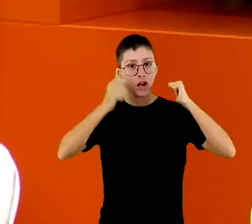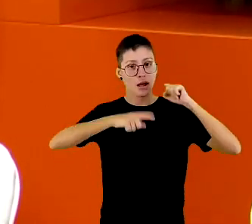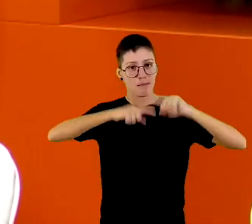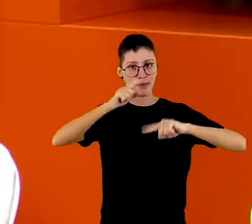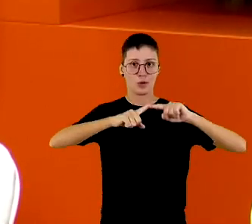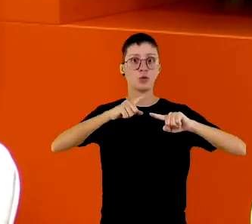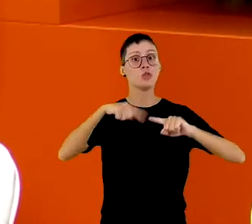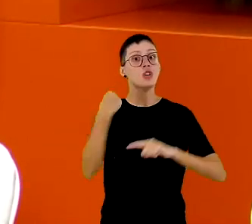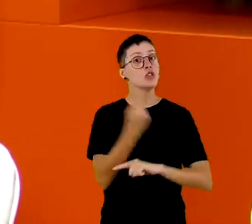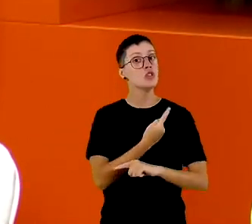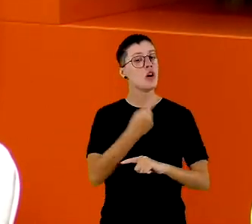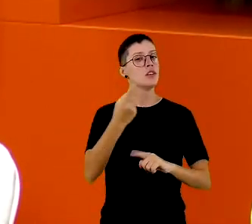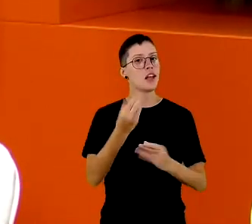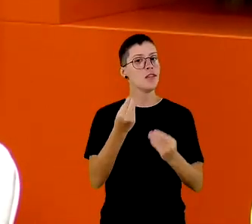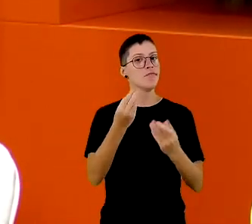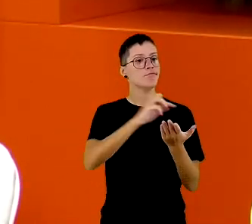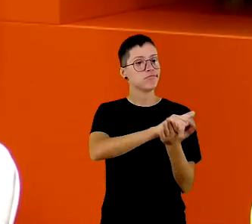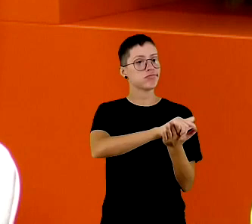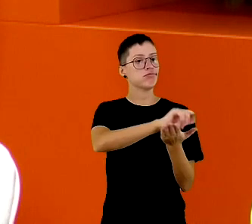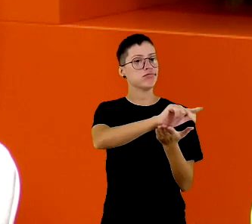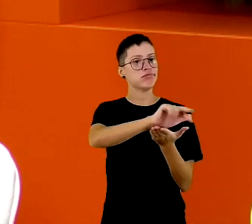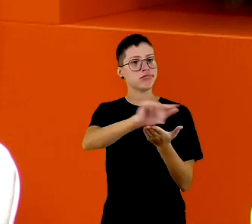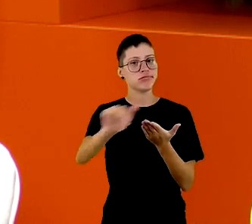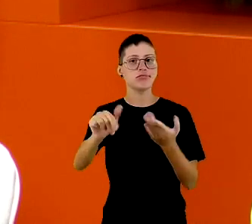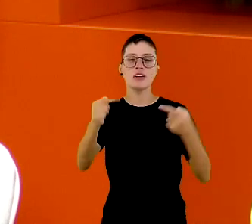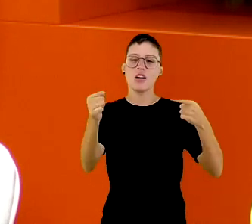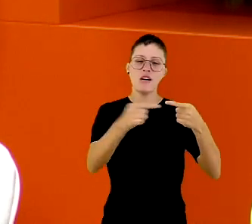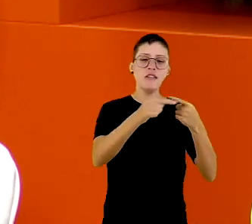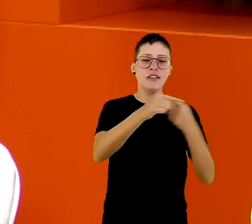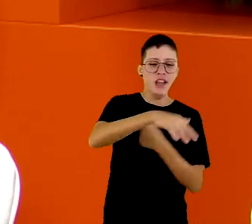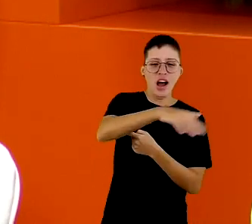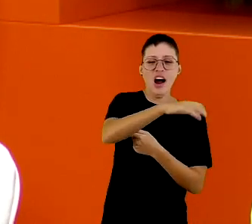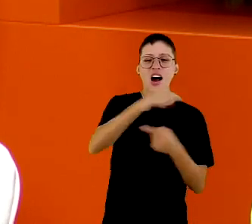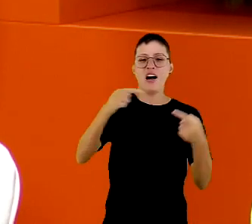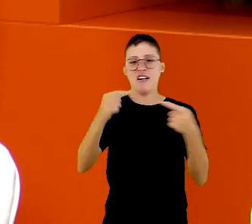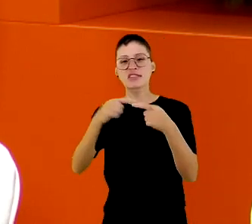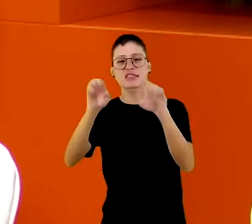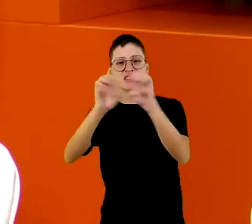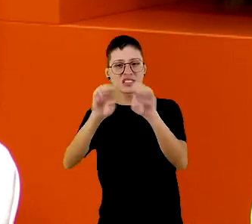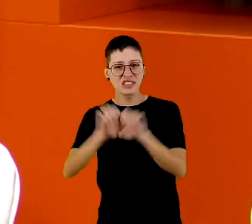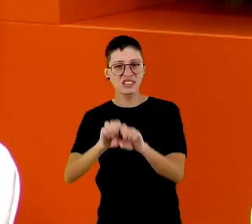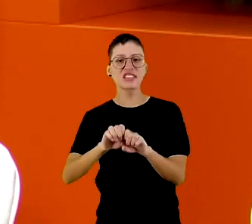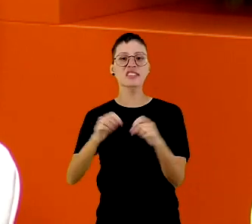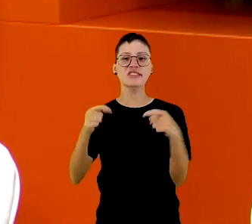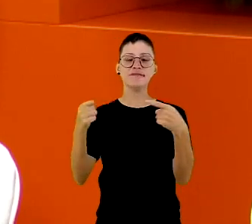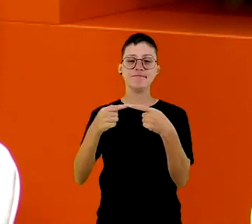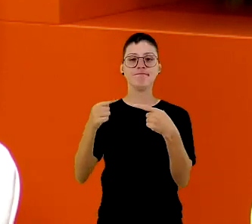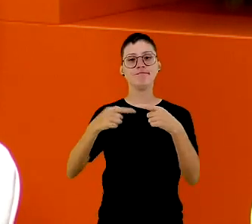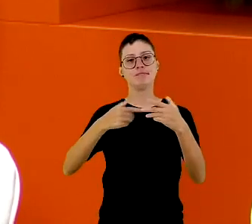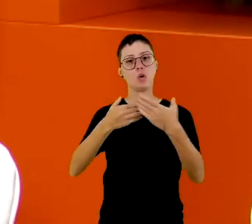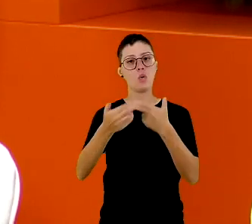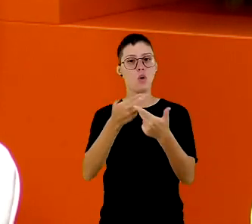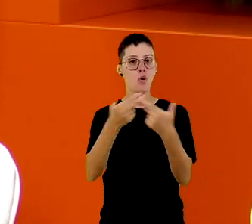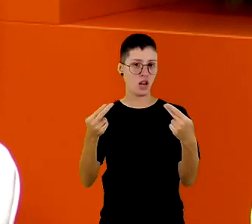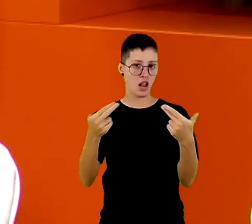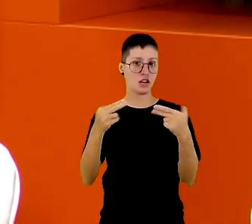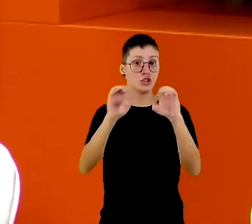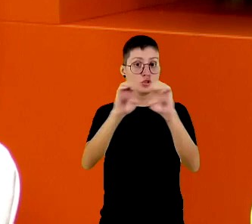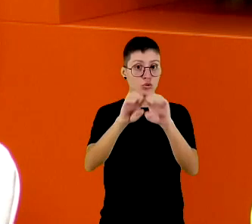para cada tipo de negócio, para cada estrutura, inclusive, de negócio que a gente está